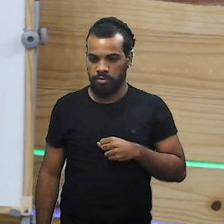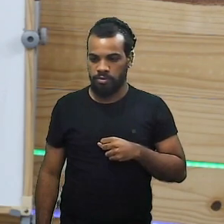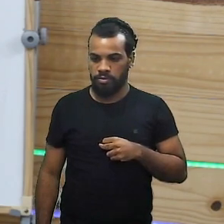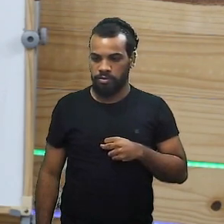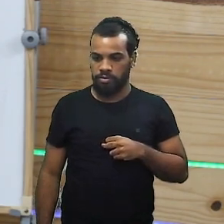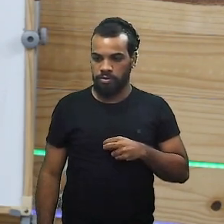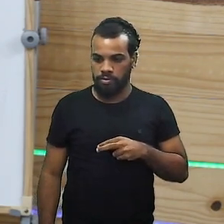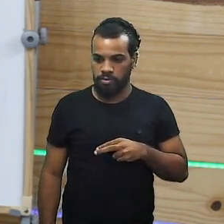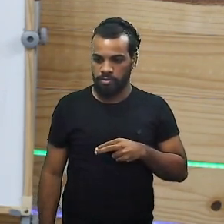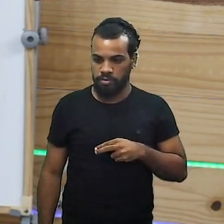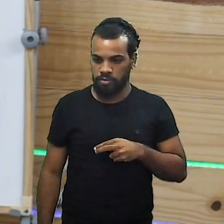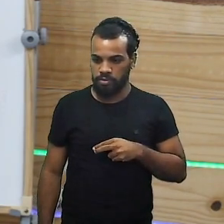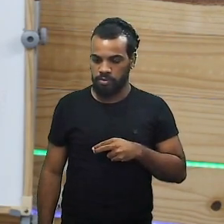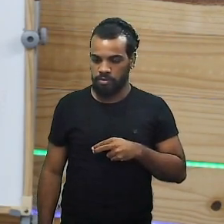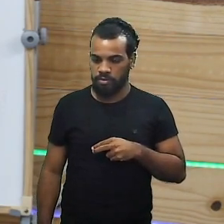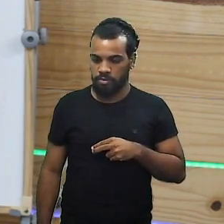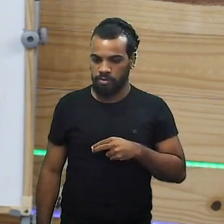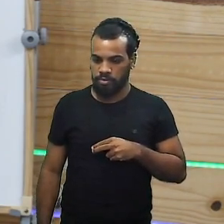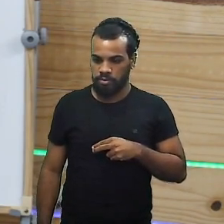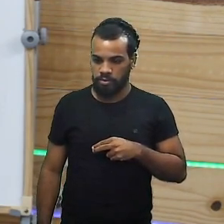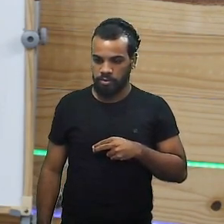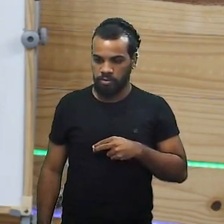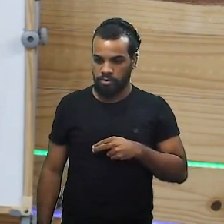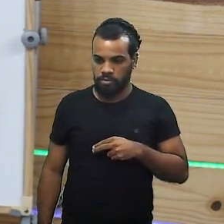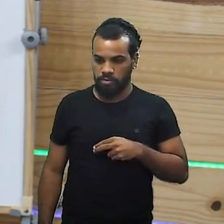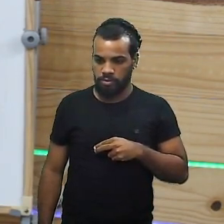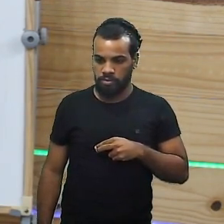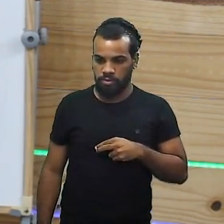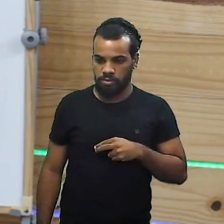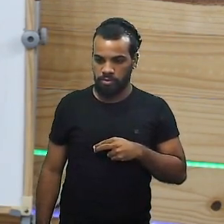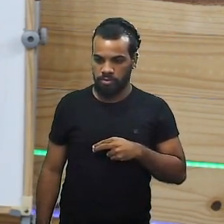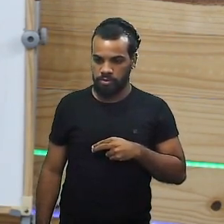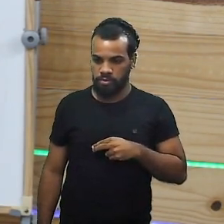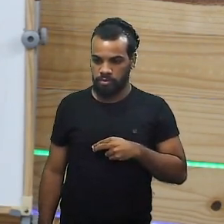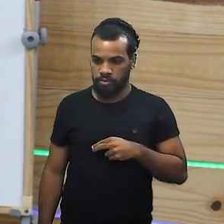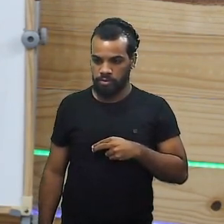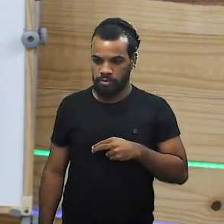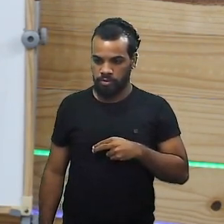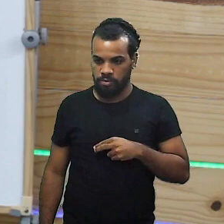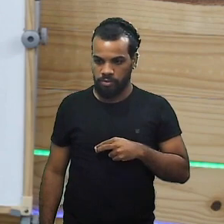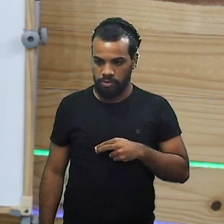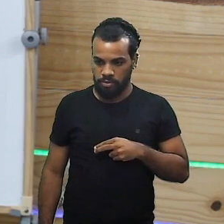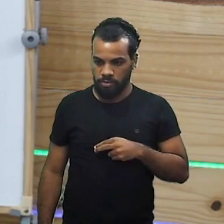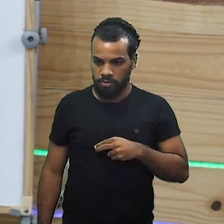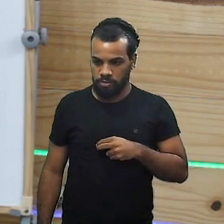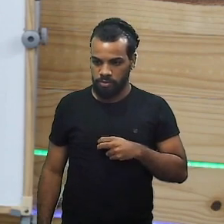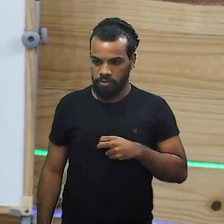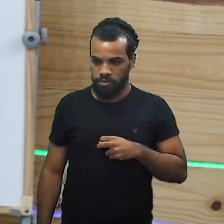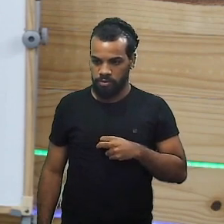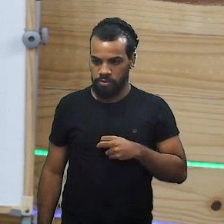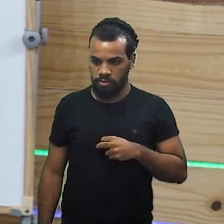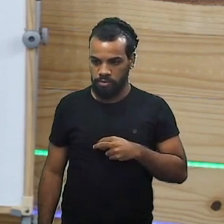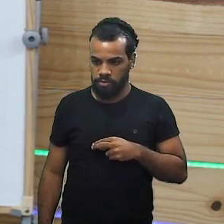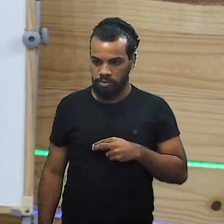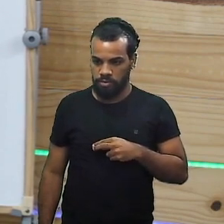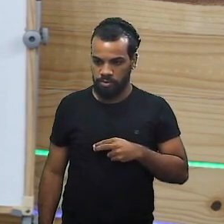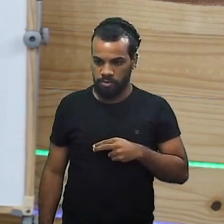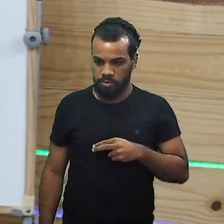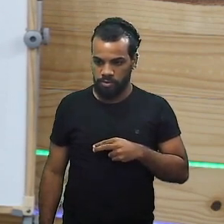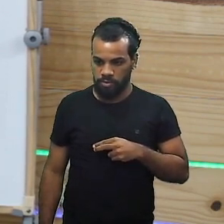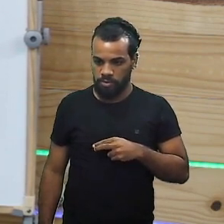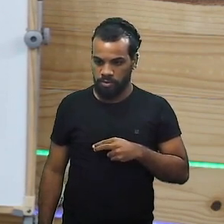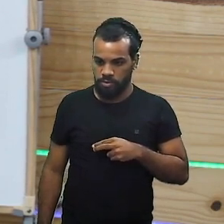mais, 9 menos 3, olha, 9 menos 3 ao